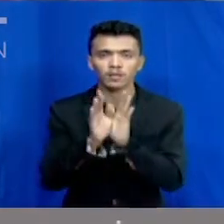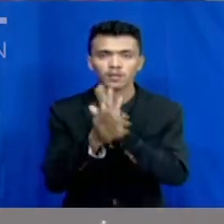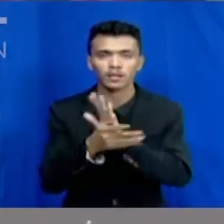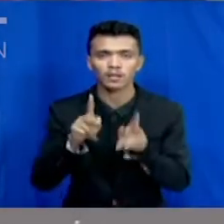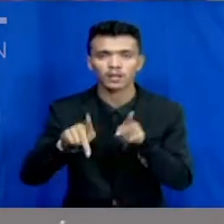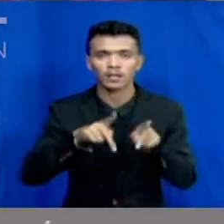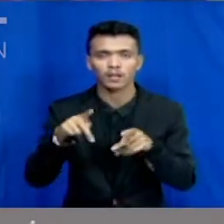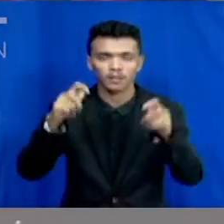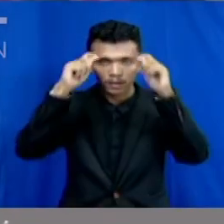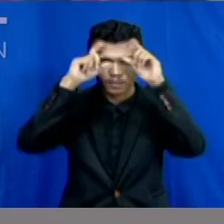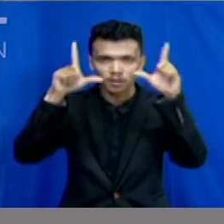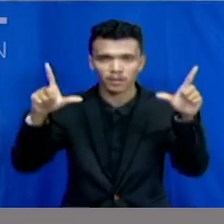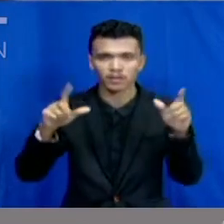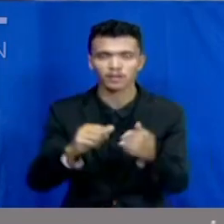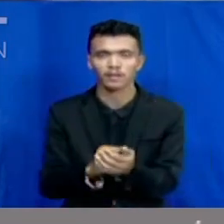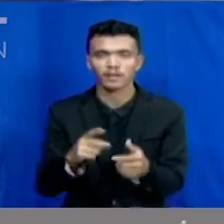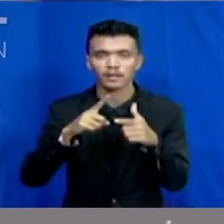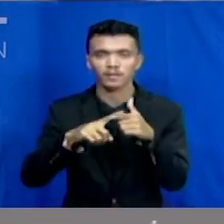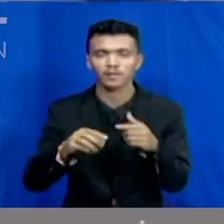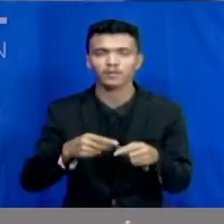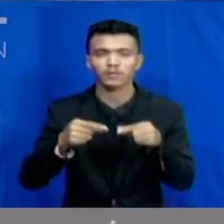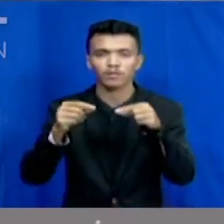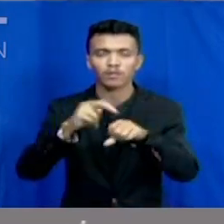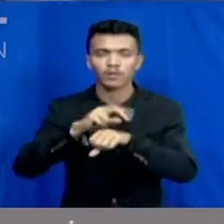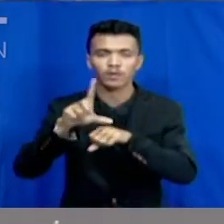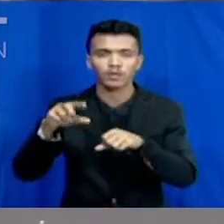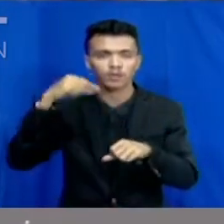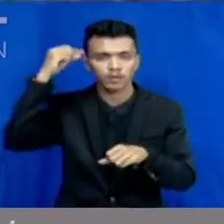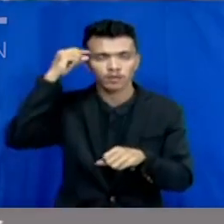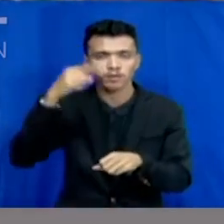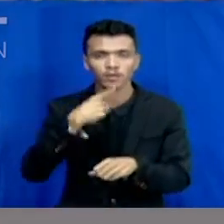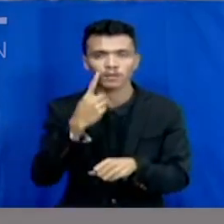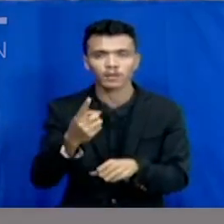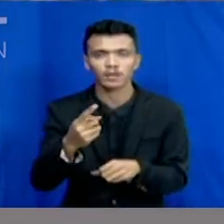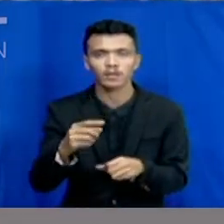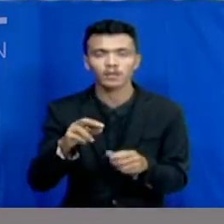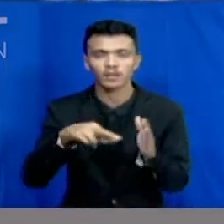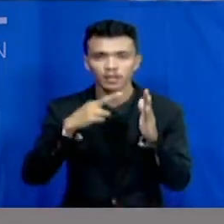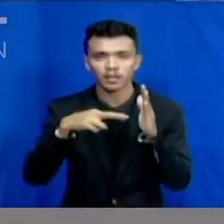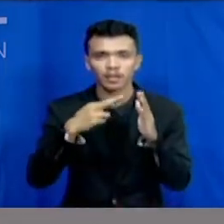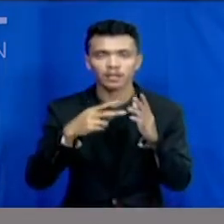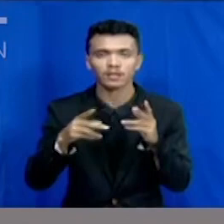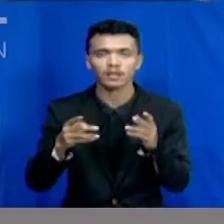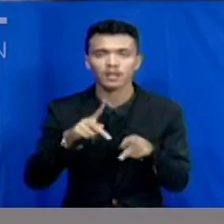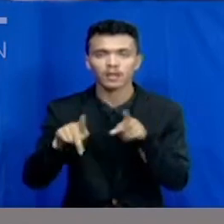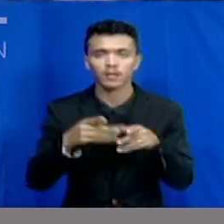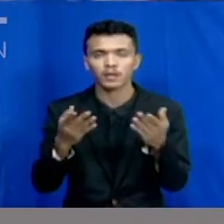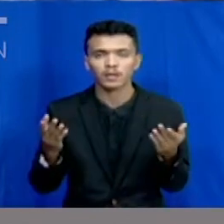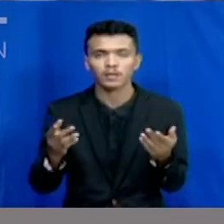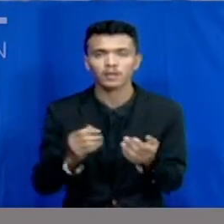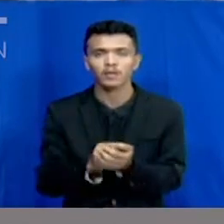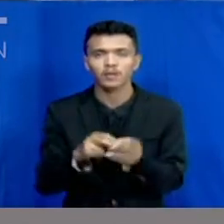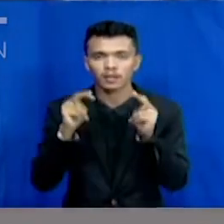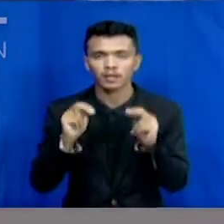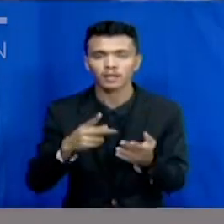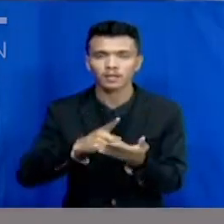cidadão timorense. Além de atribuir nacionalidade, governante ne afirma, se regula mo cidadão Nebe ocupa o Estado, tem que